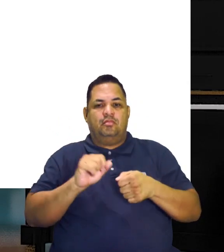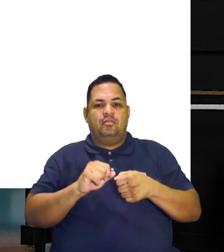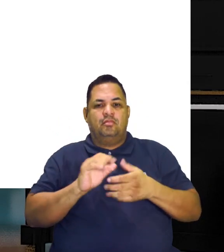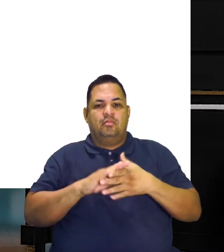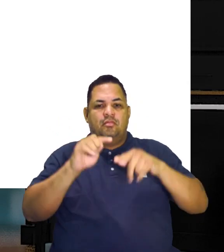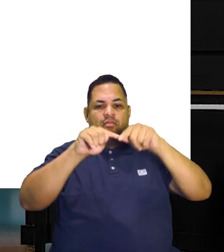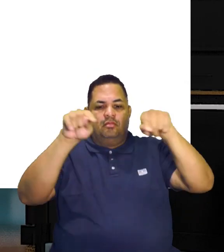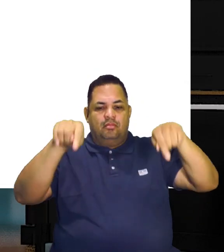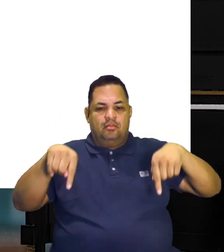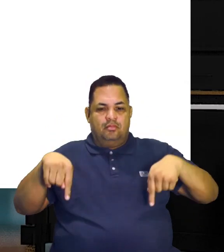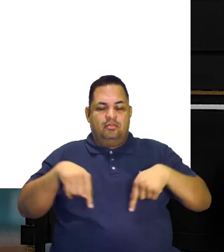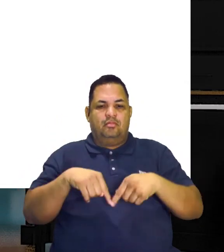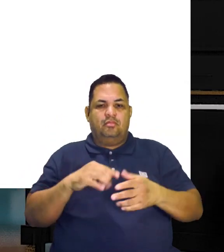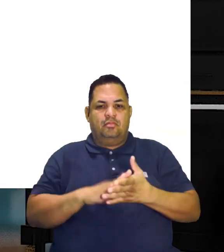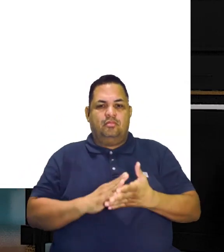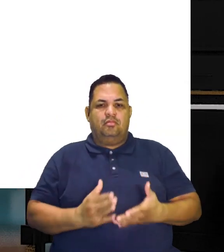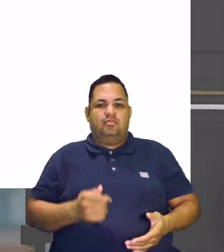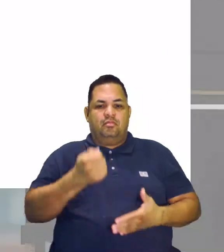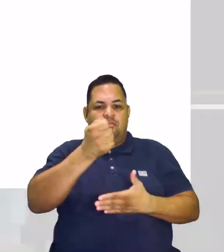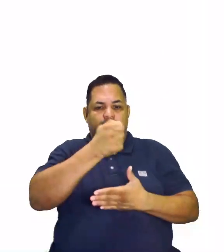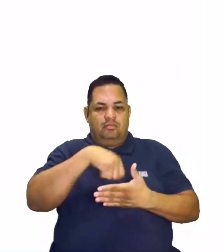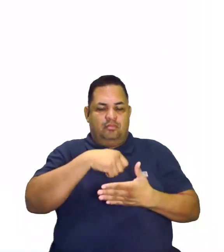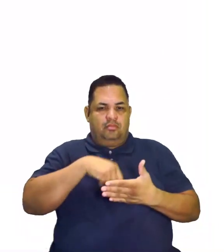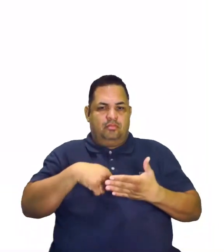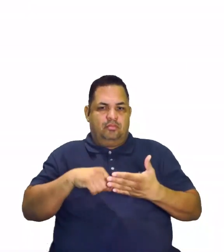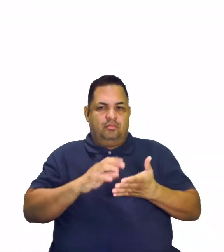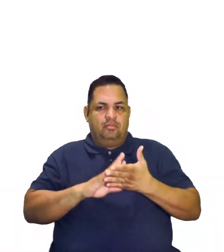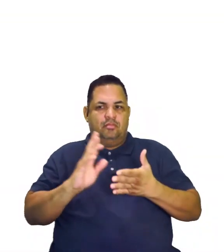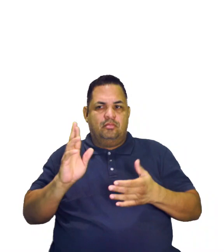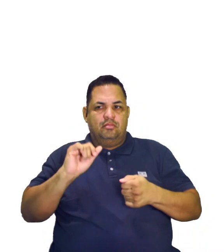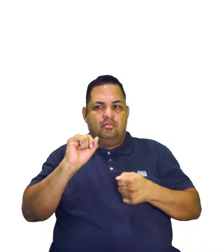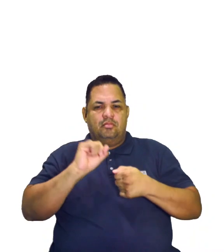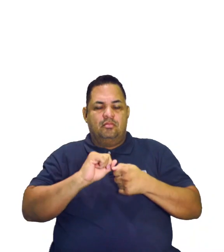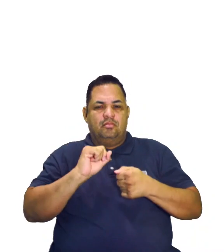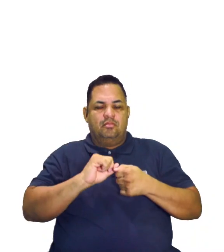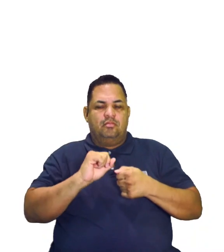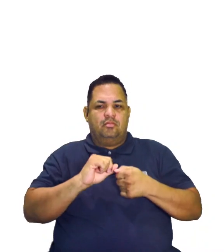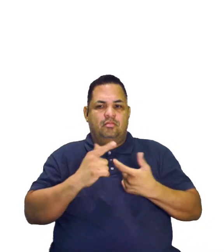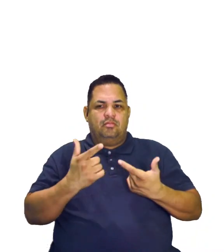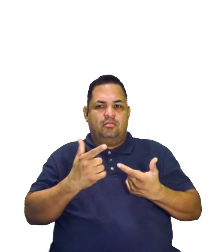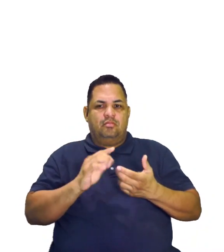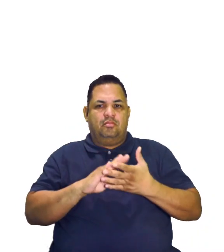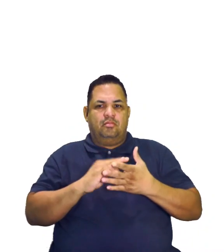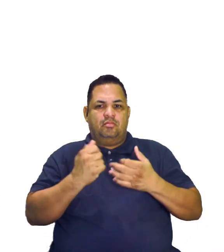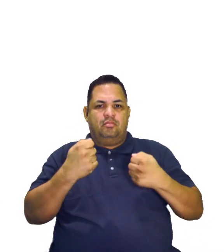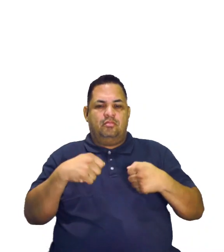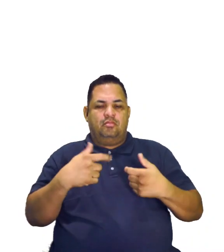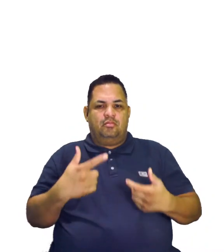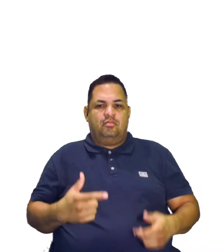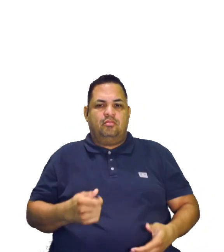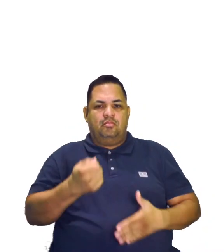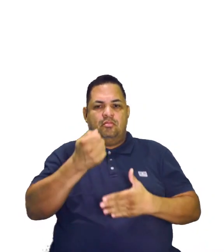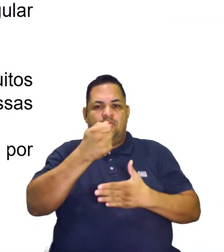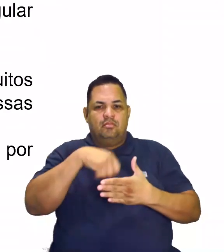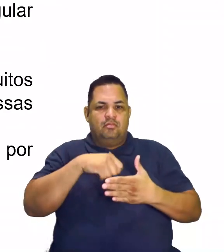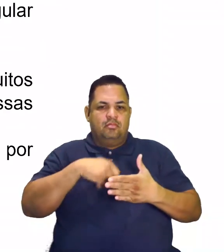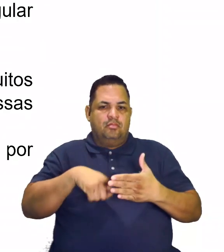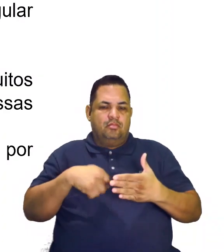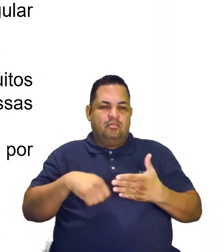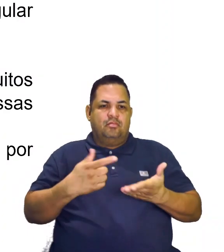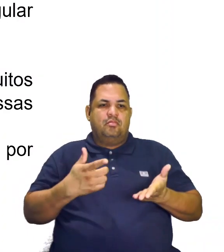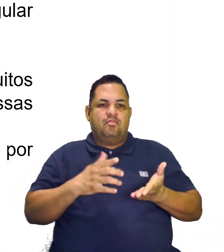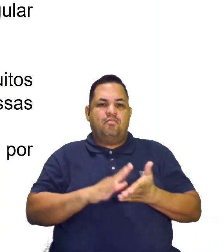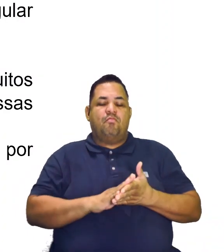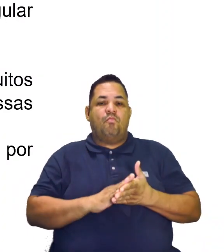na sala de aula. Então, vamos para a correção. Quem fez as atividades agora pode corrigi-las. Quem